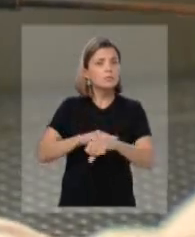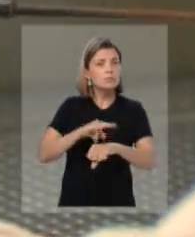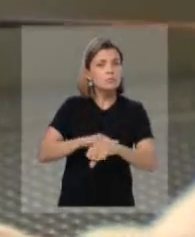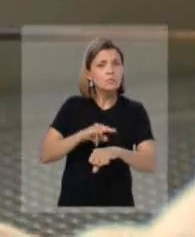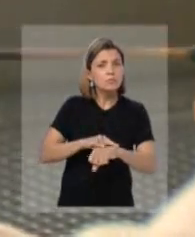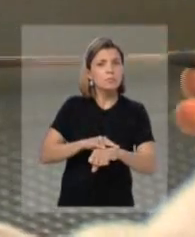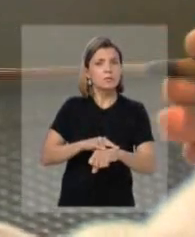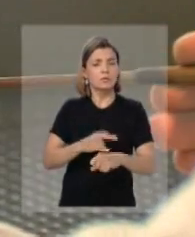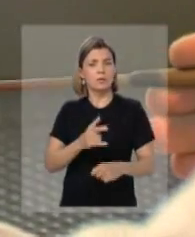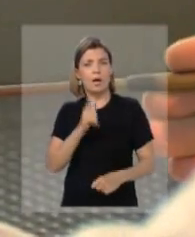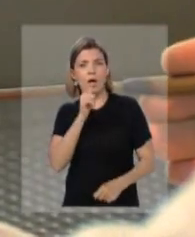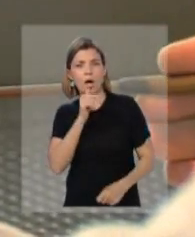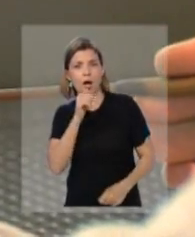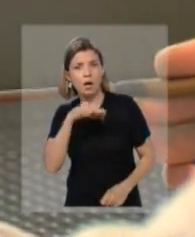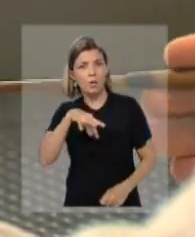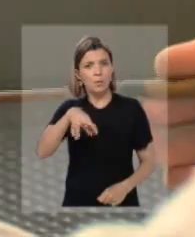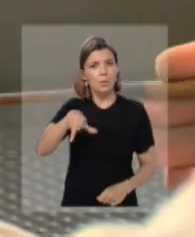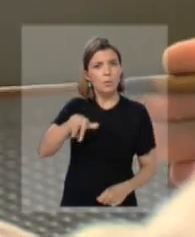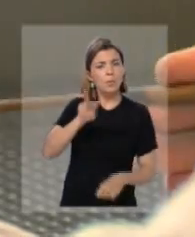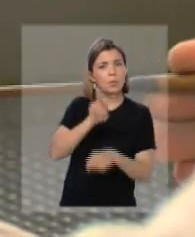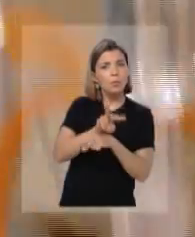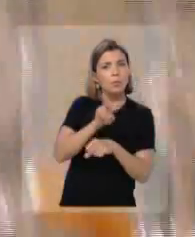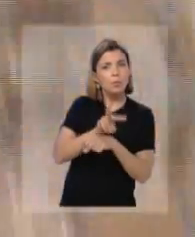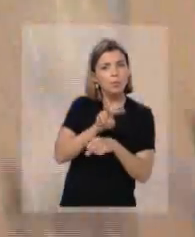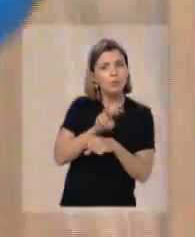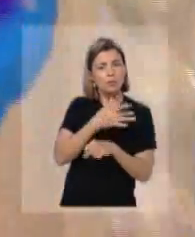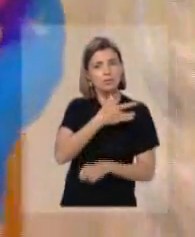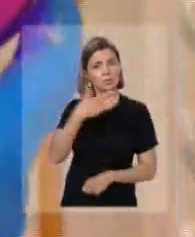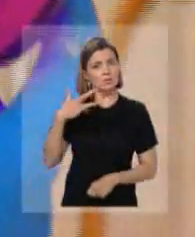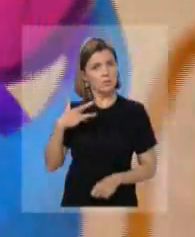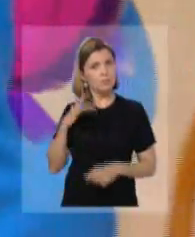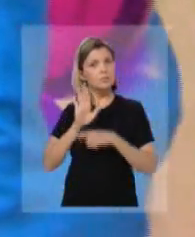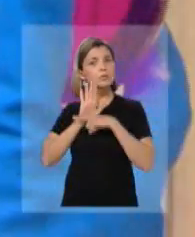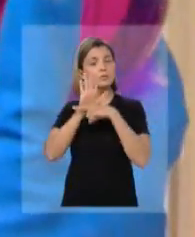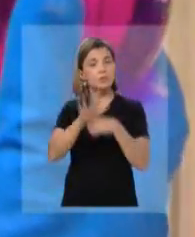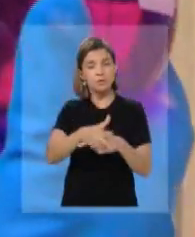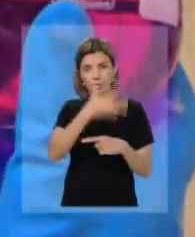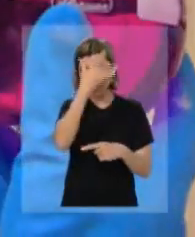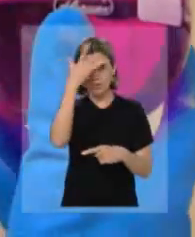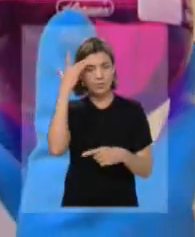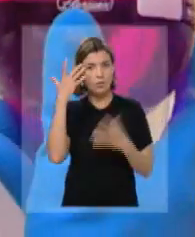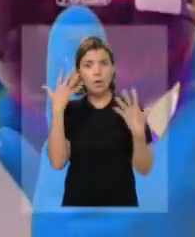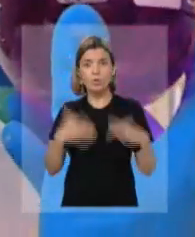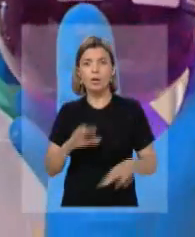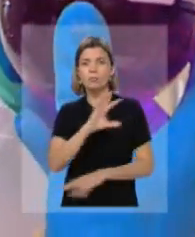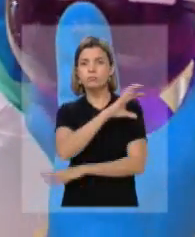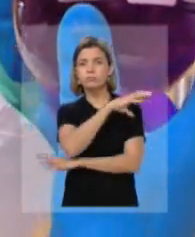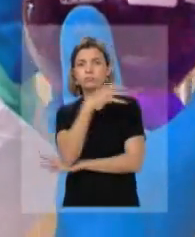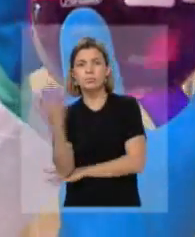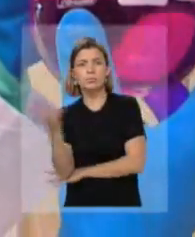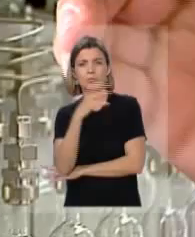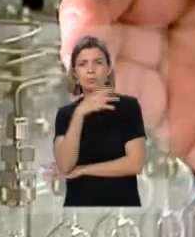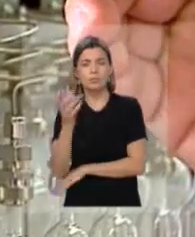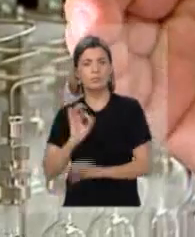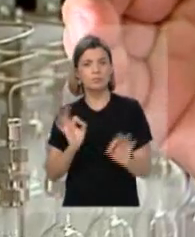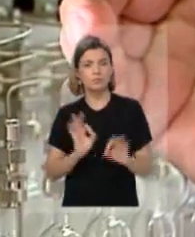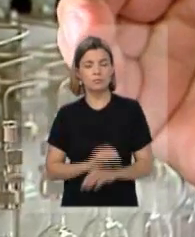ambiental. Uma área que se preocupa em promover a saúde pública sem comprometer o meio ambiente.